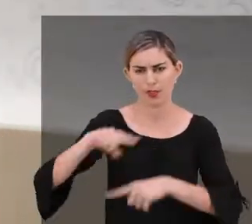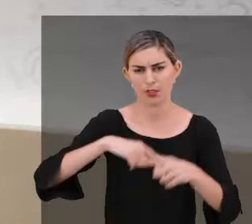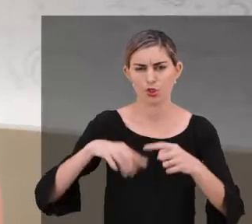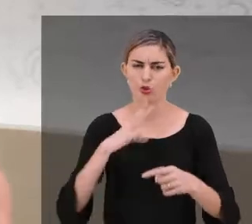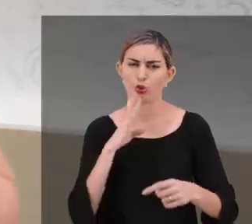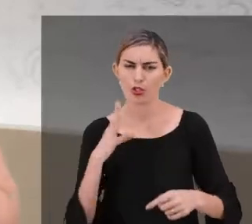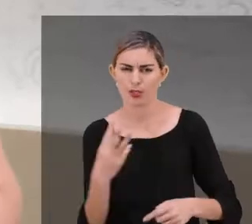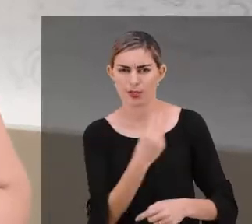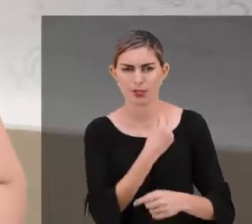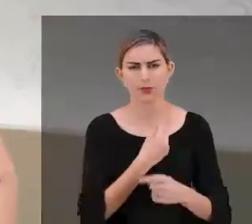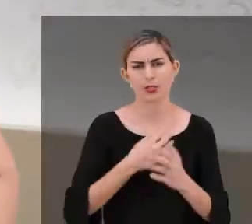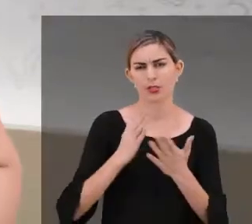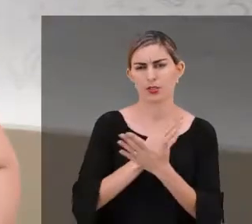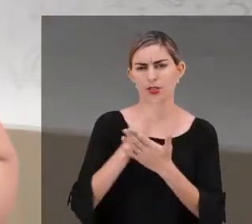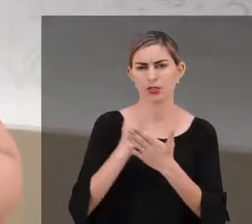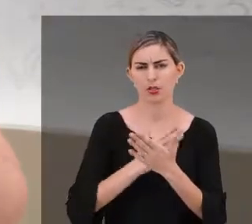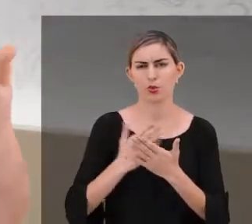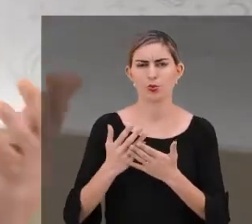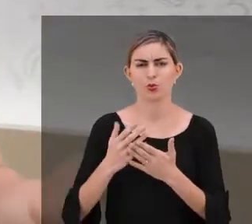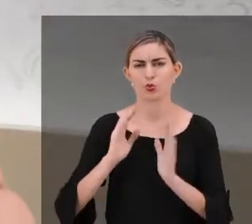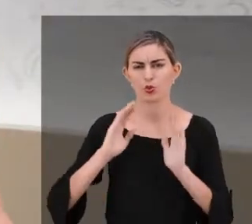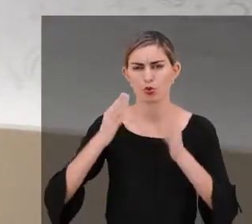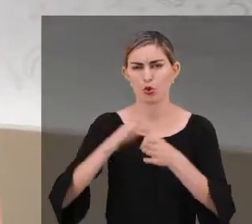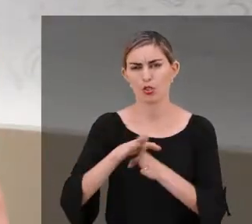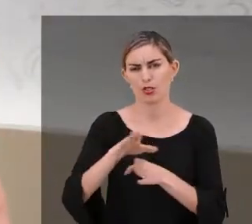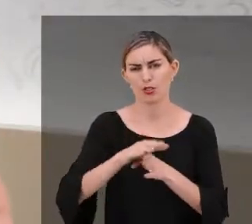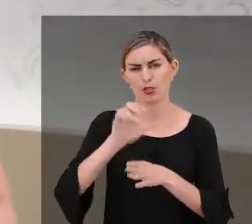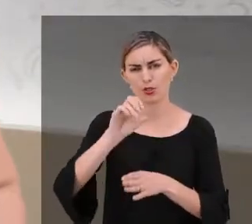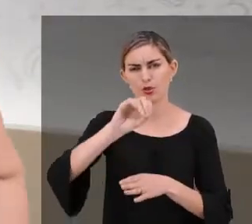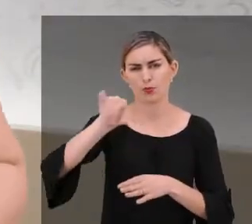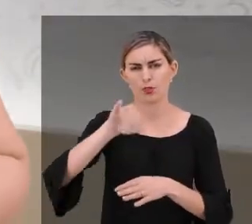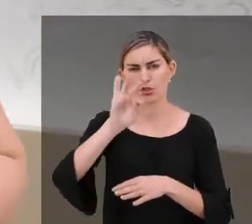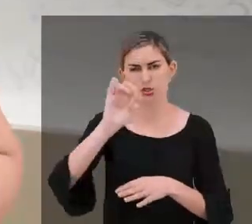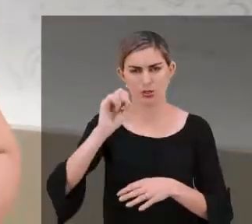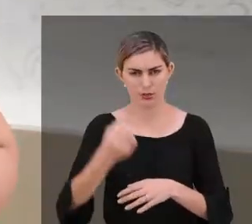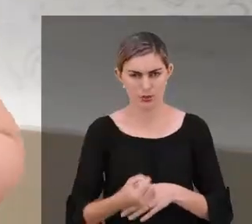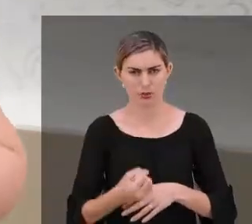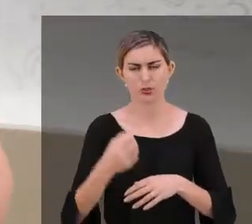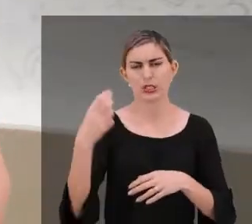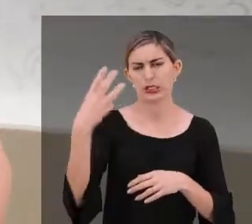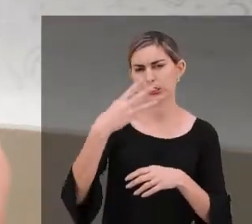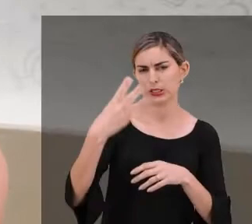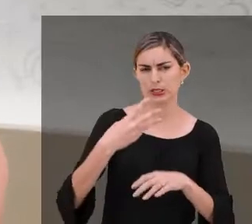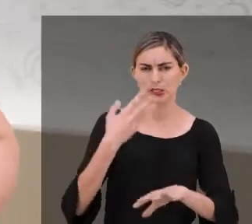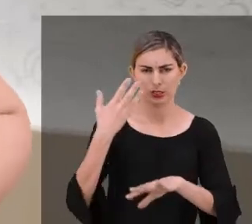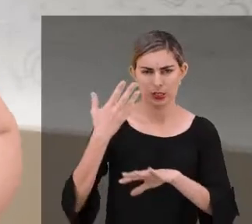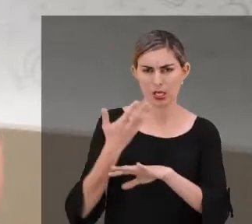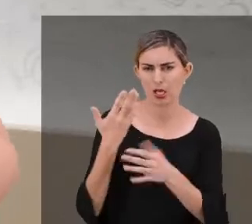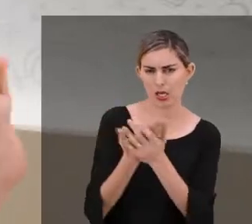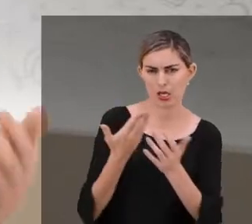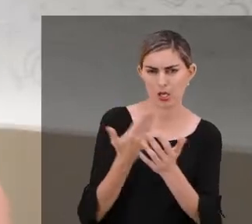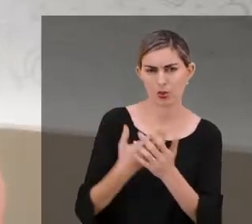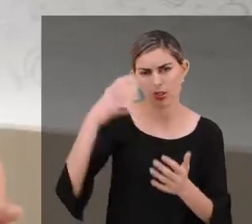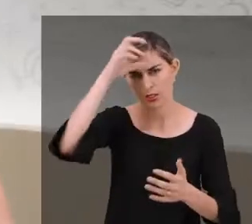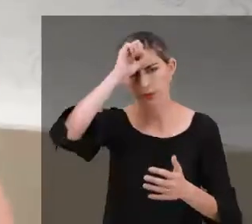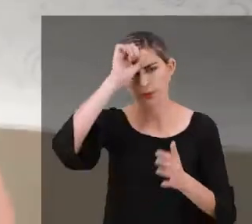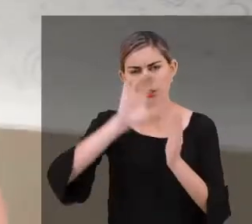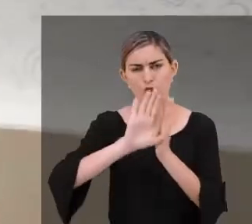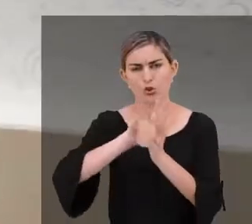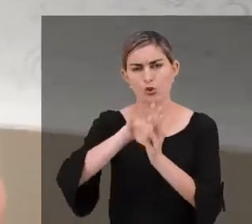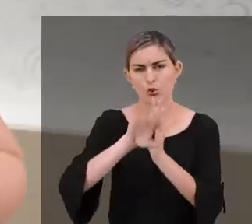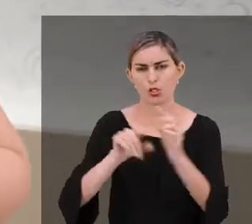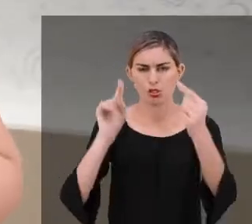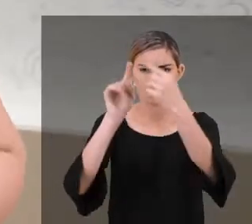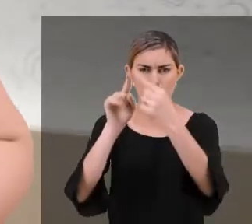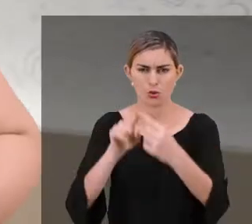mediando conhecimento sobre alguns aspectos da orientação a objetos. Nesse material da nossa terceira aula, nós vamos aprender os